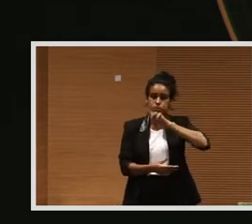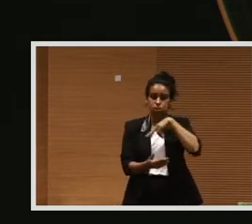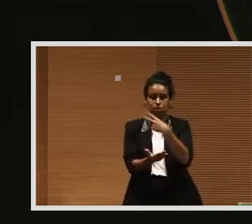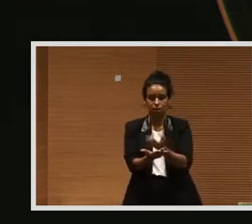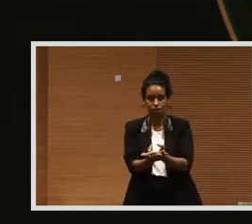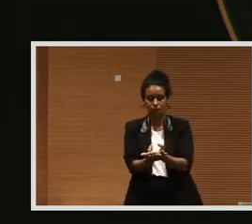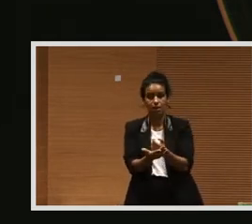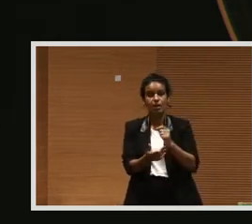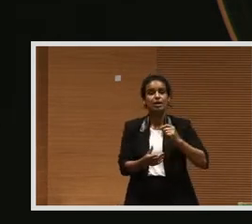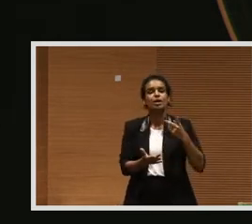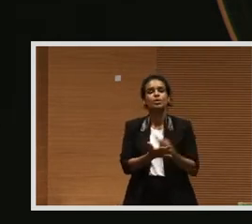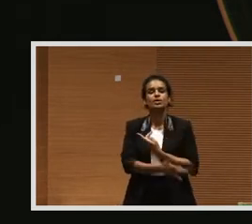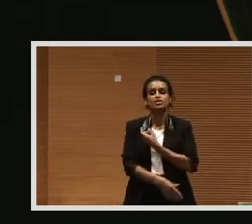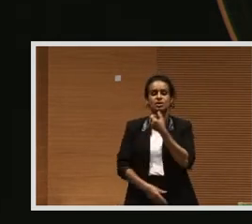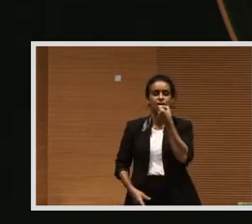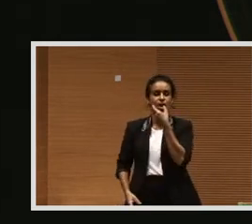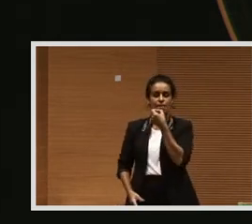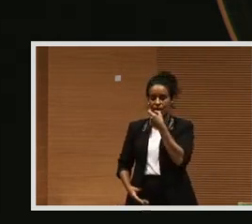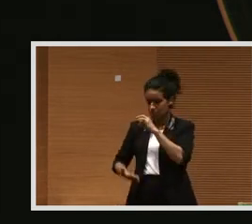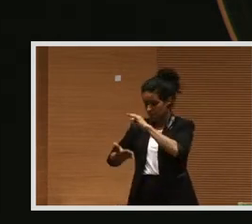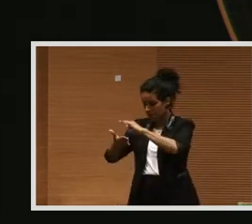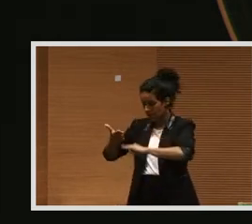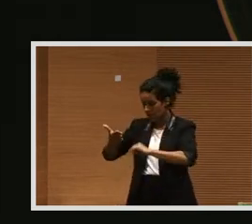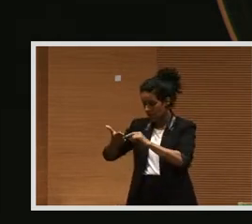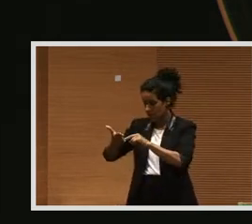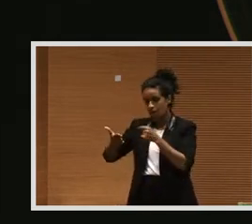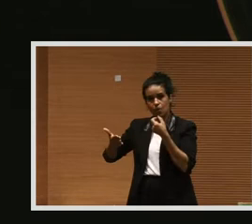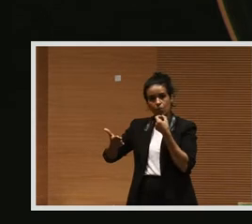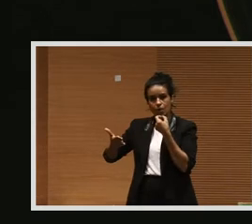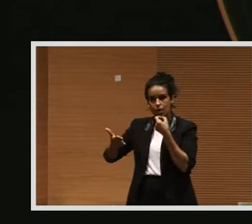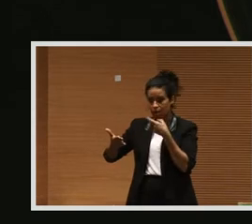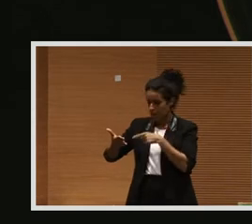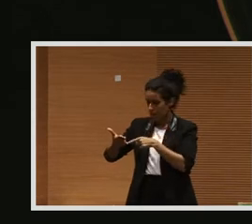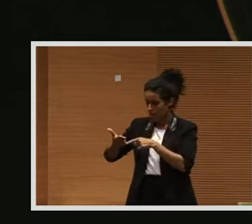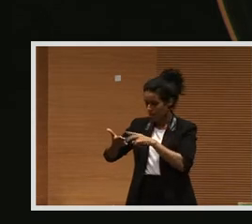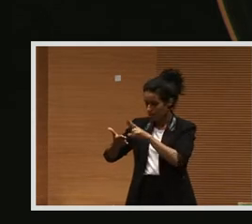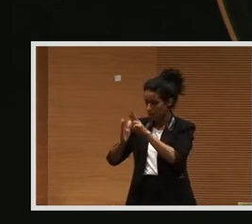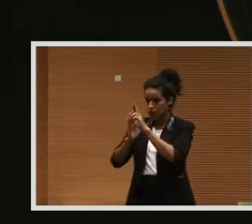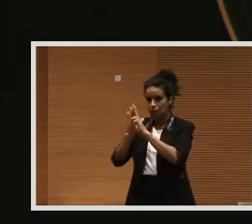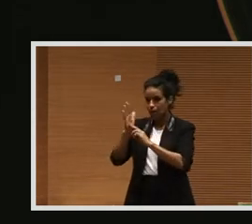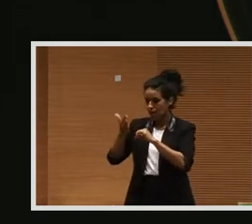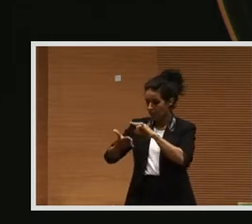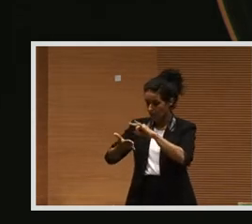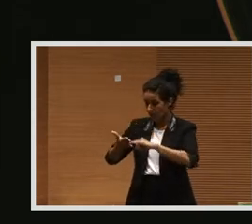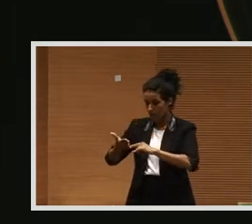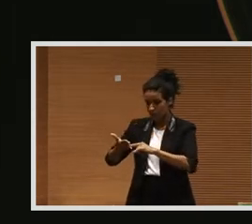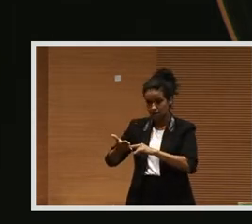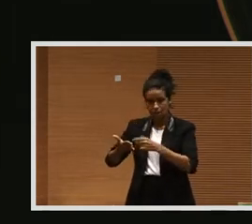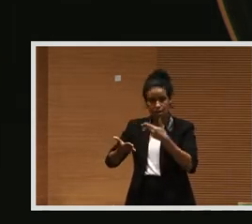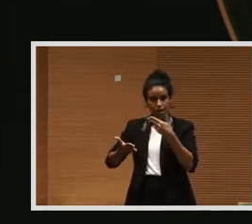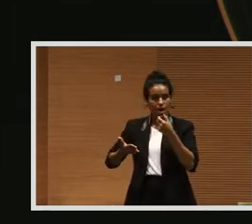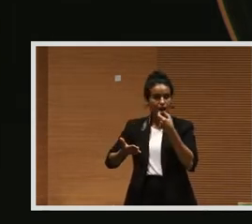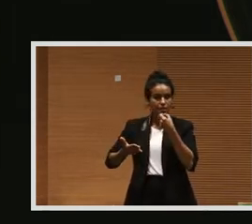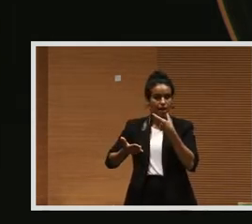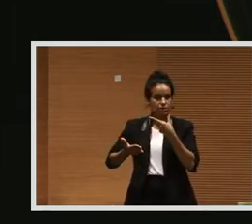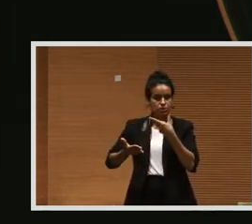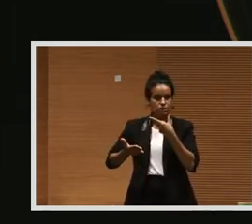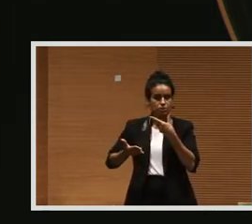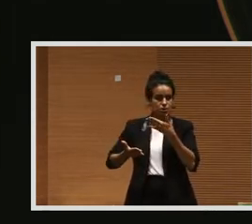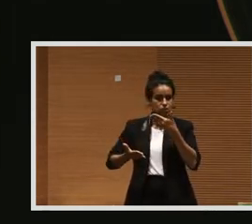bula, suspenderam o metilfenidato. Né? E o Dudu...